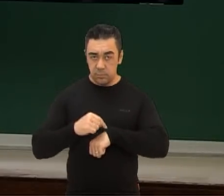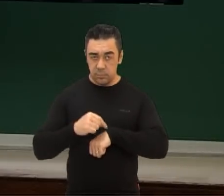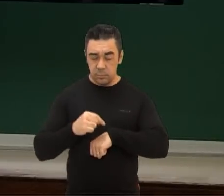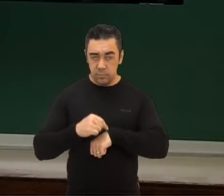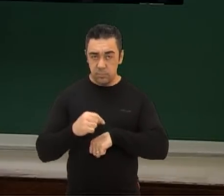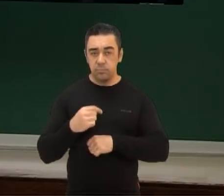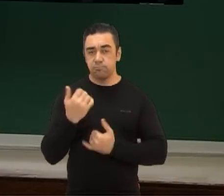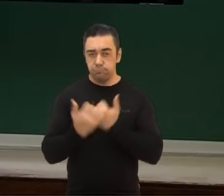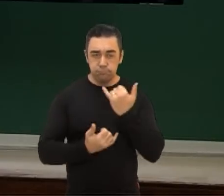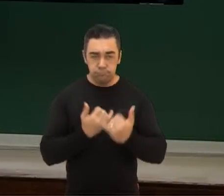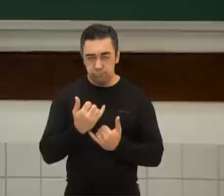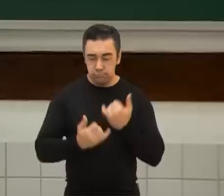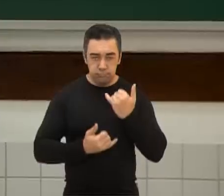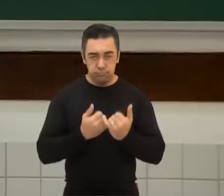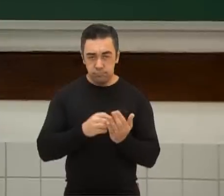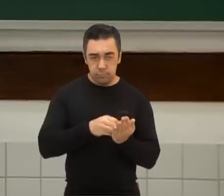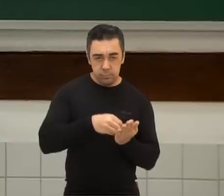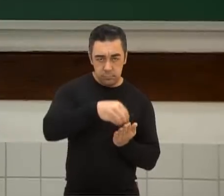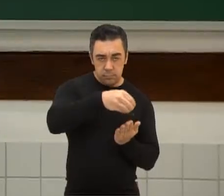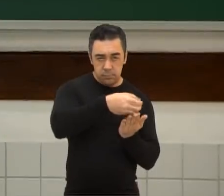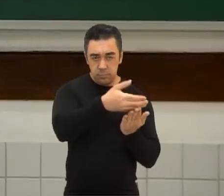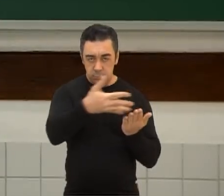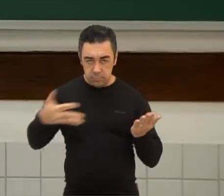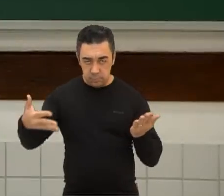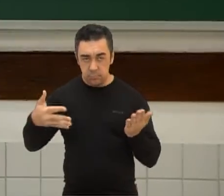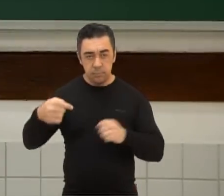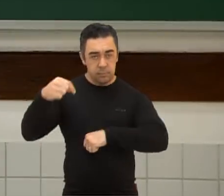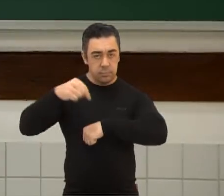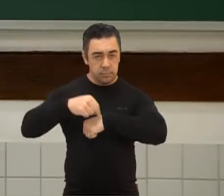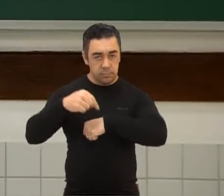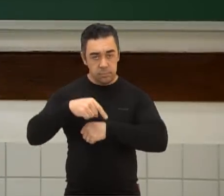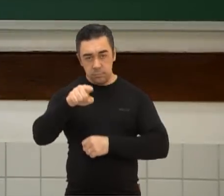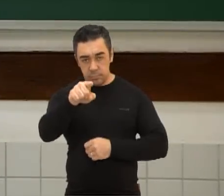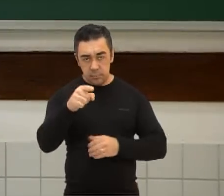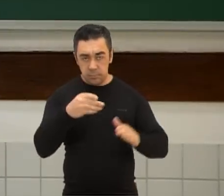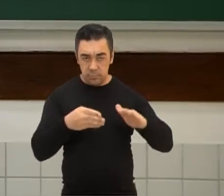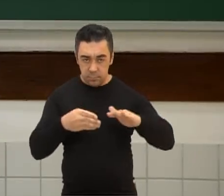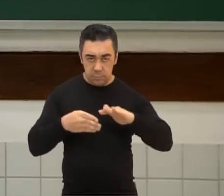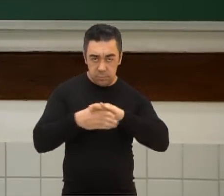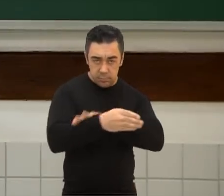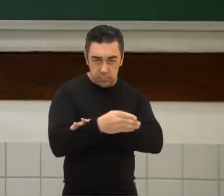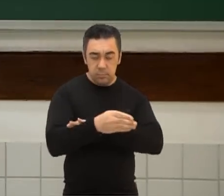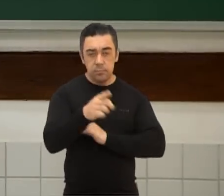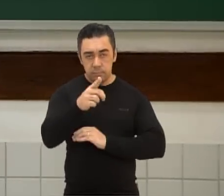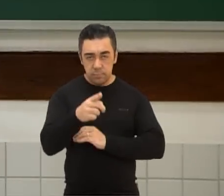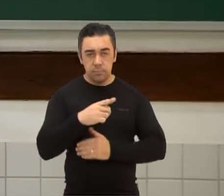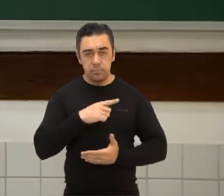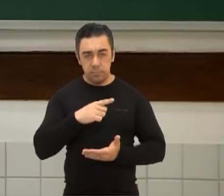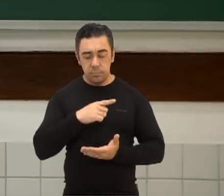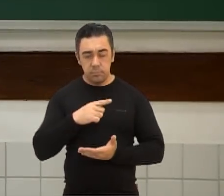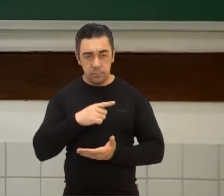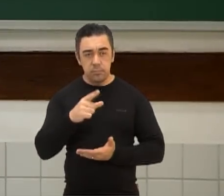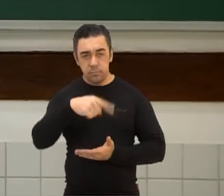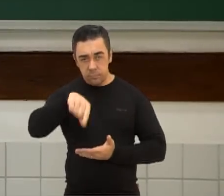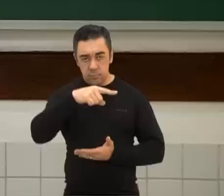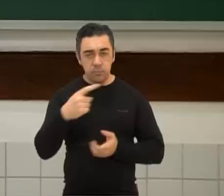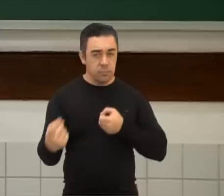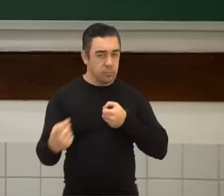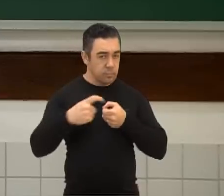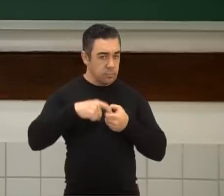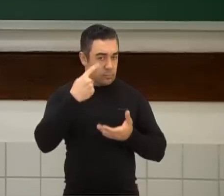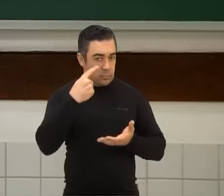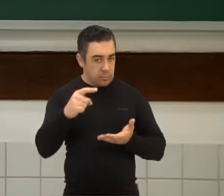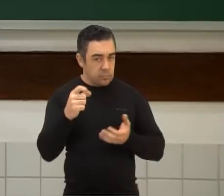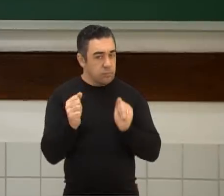nosso jogo. A professora vai dar um tempinho para vocês acessarem a plataforma de vocês e nós já voltamos